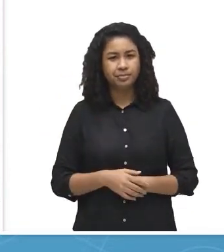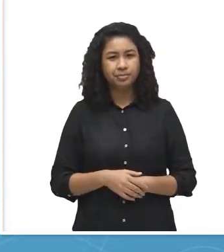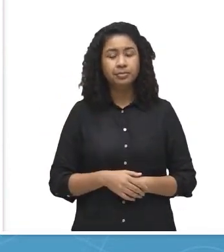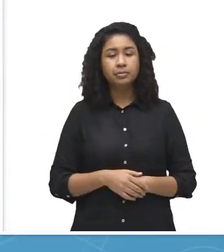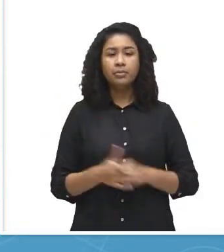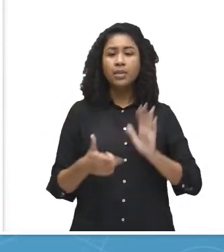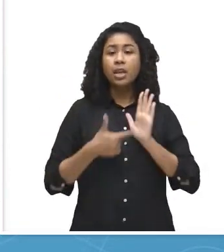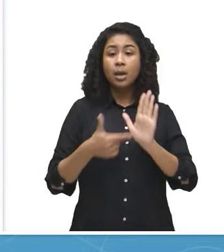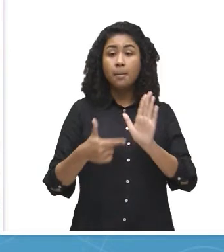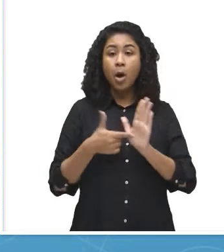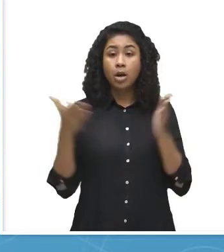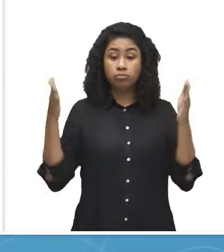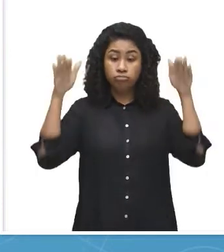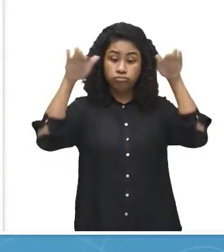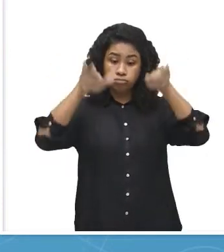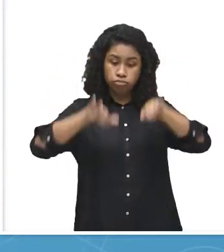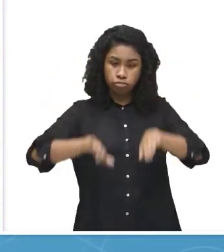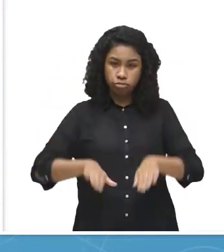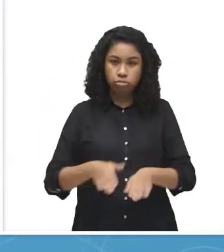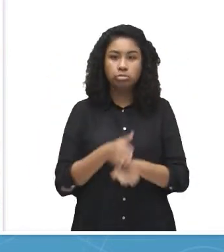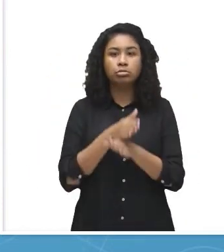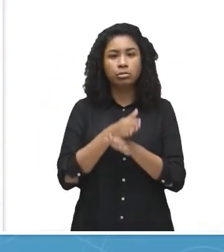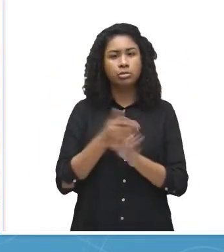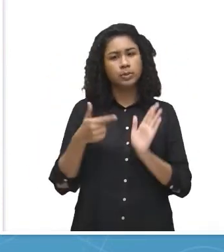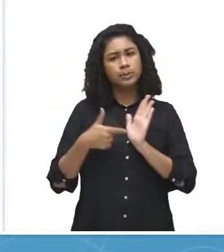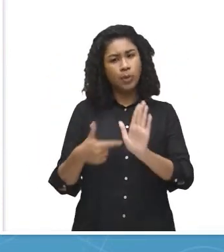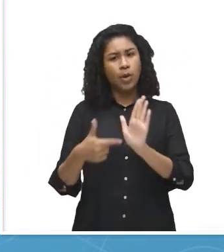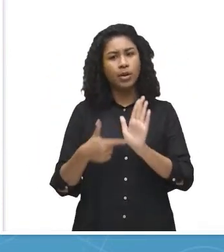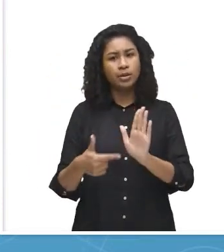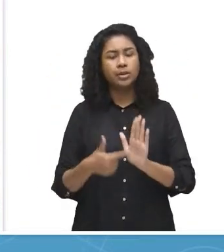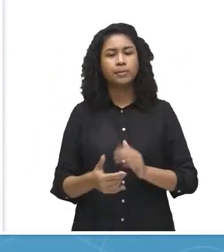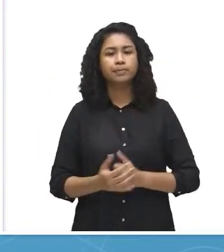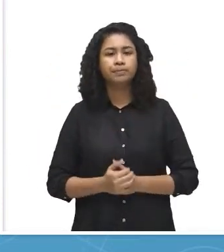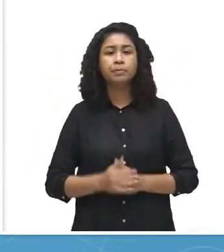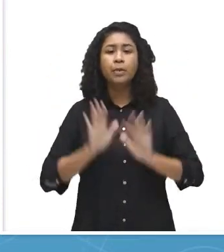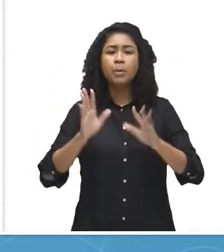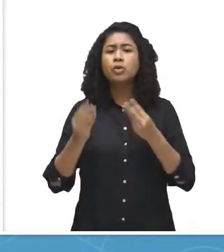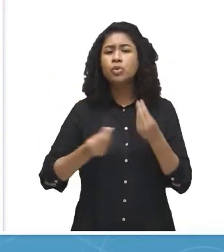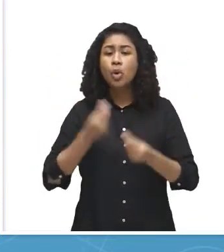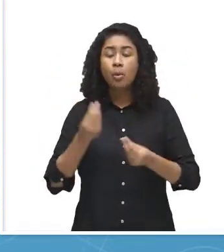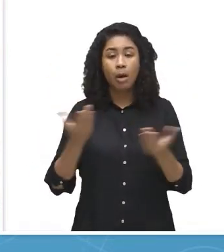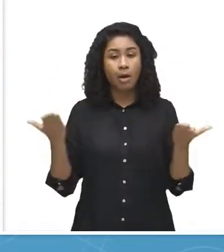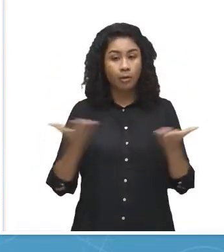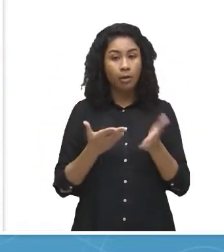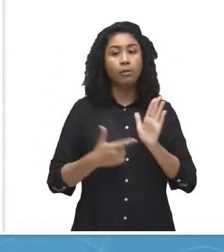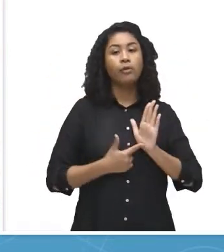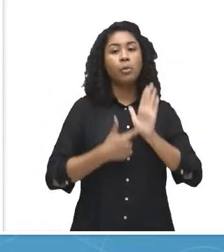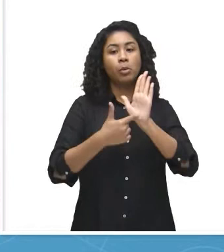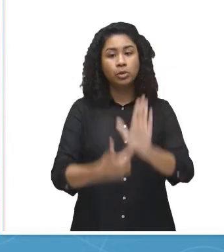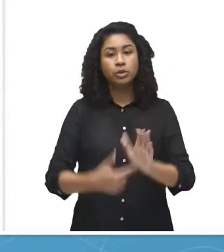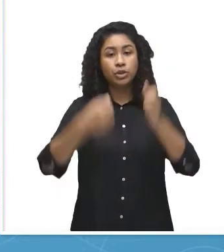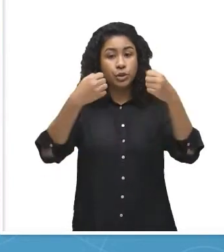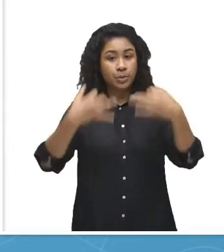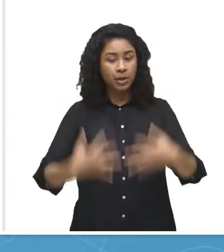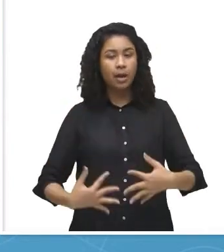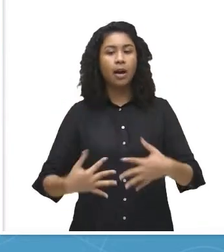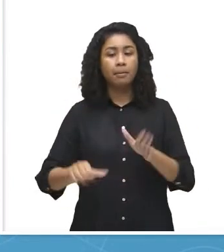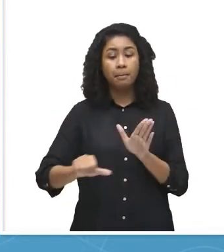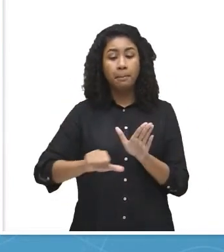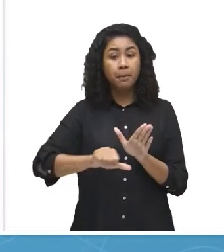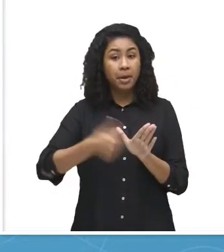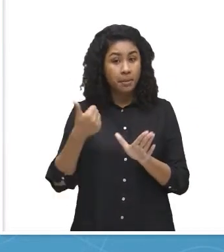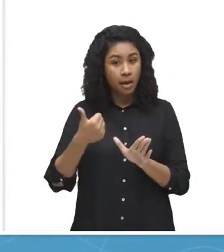mostram as trincheiras. Como é que foi essa guerra de trincheiras? Mas agora a gente vai para a primeira fase da guerra, a guerra de movimento, nono